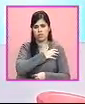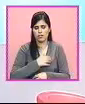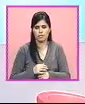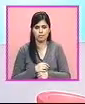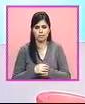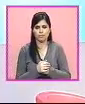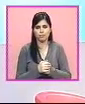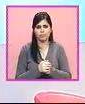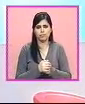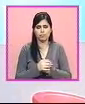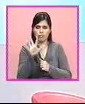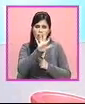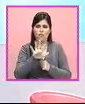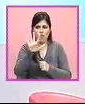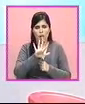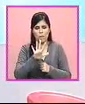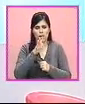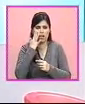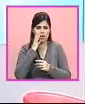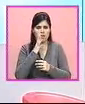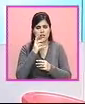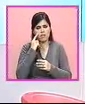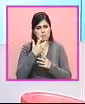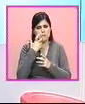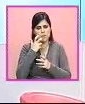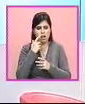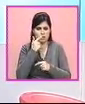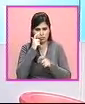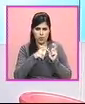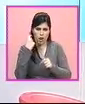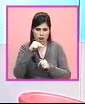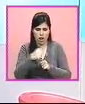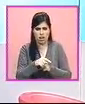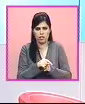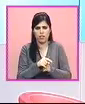a frente. Este é o aspecto mais típico da zona. Salvo erro, na